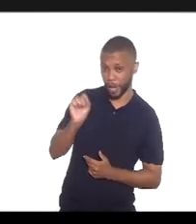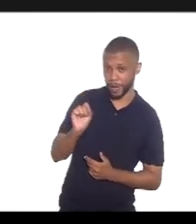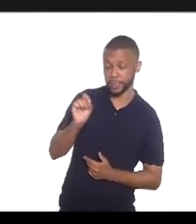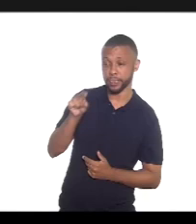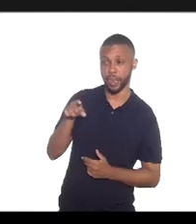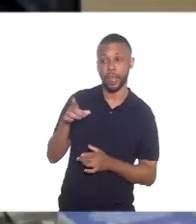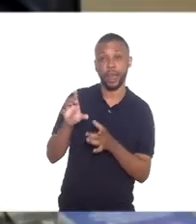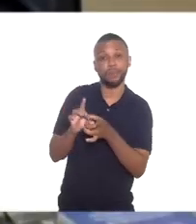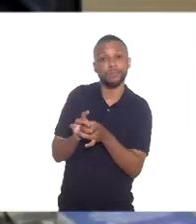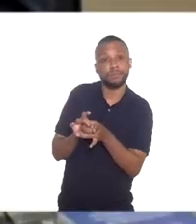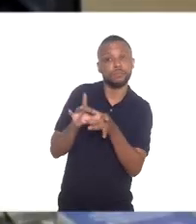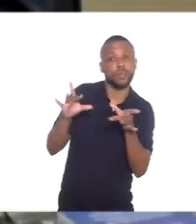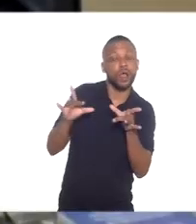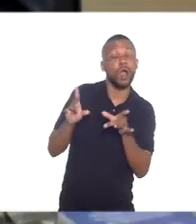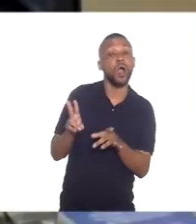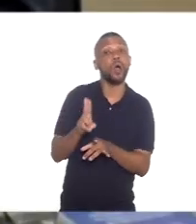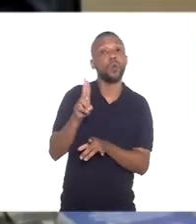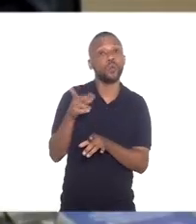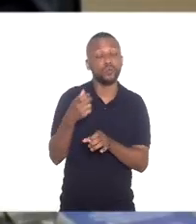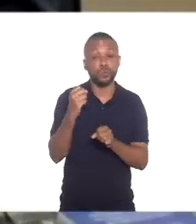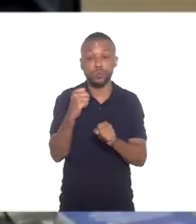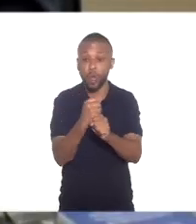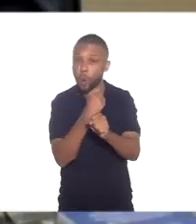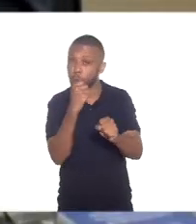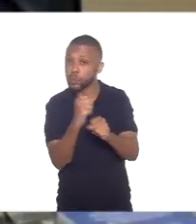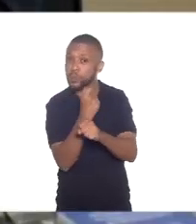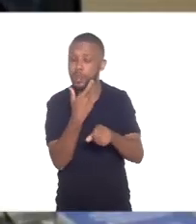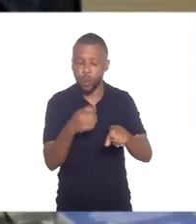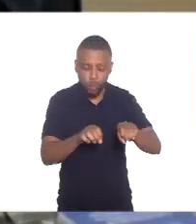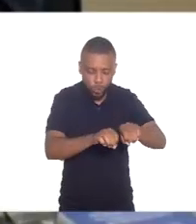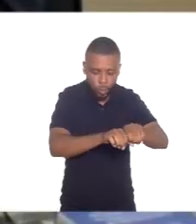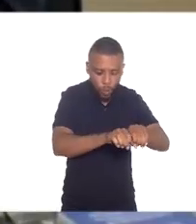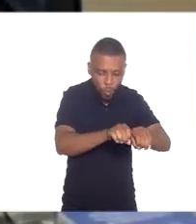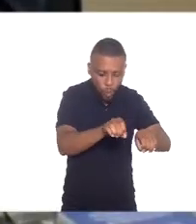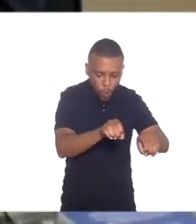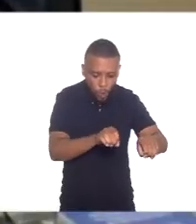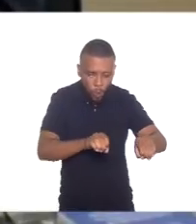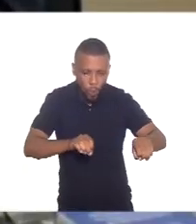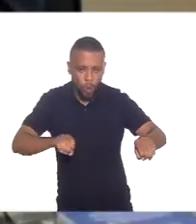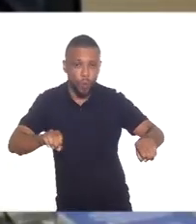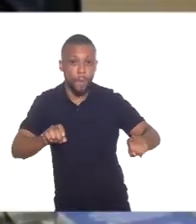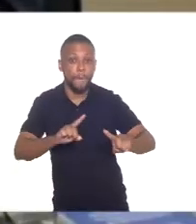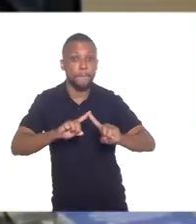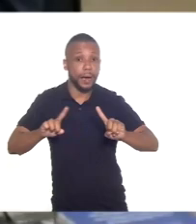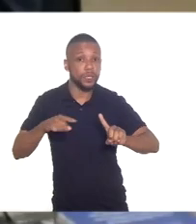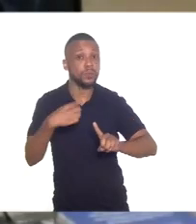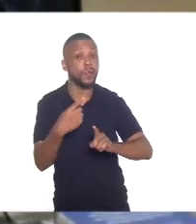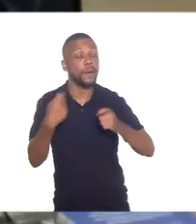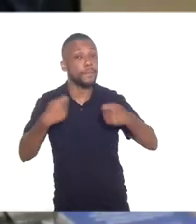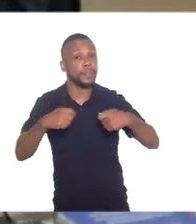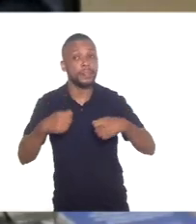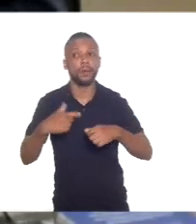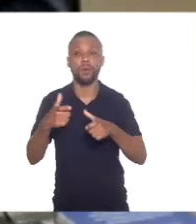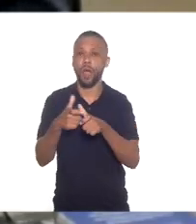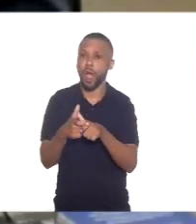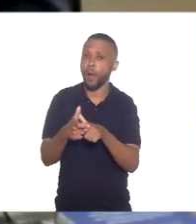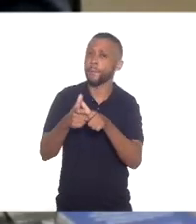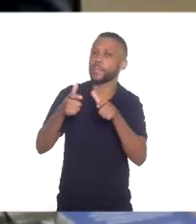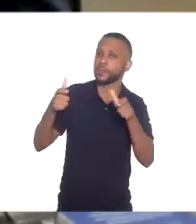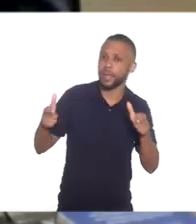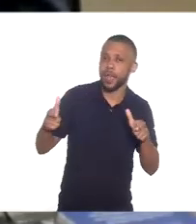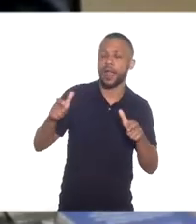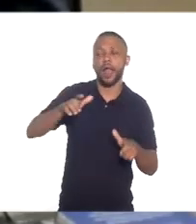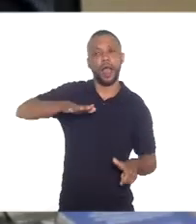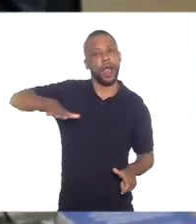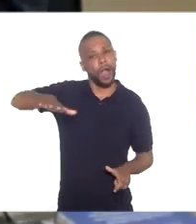uso da estrutura de gasodutos existentes, mas a gente precisa ampliar a estrutura de gasodutos trazendo de alto mar